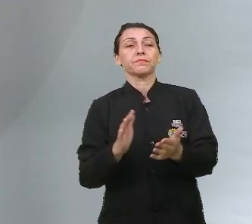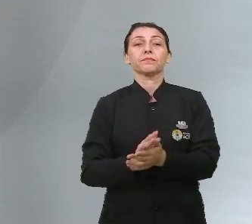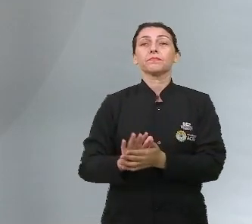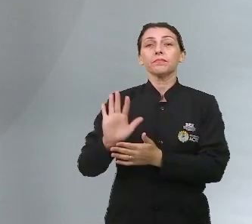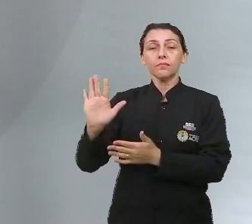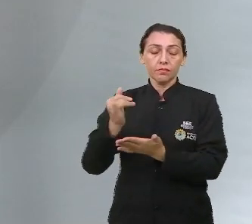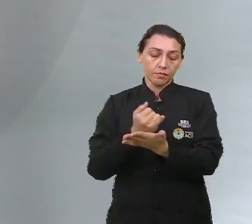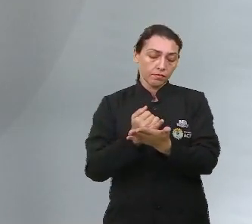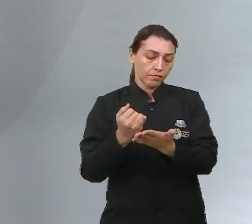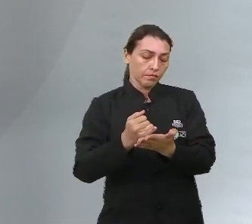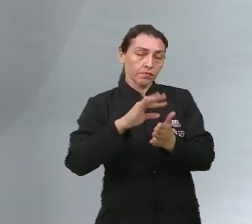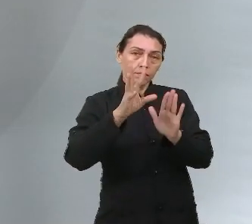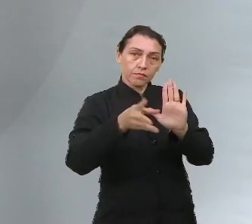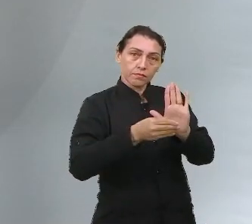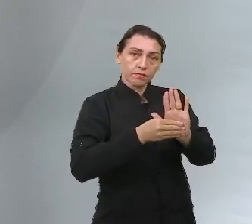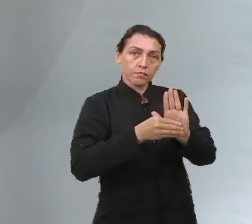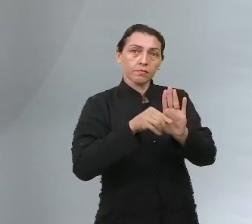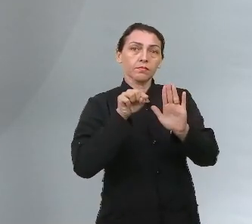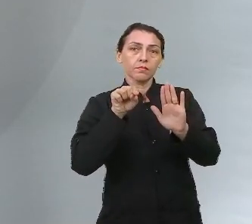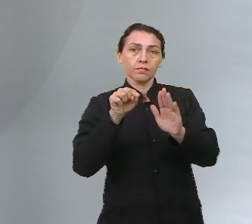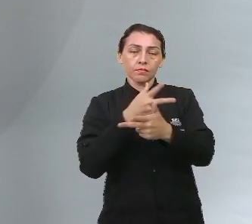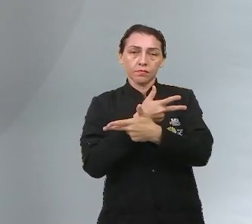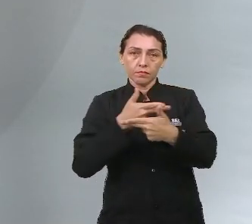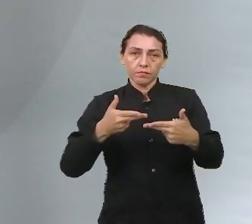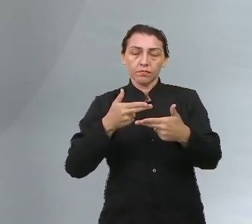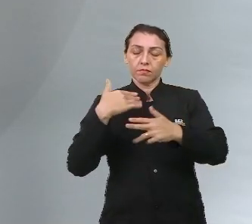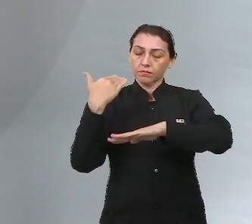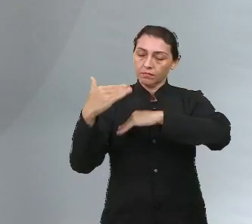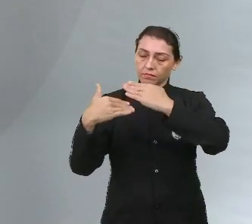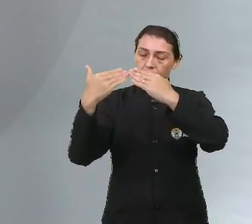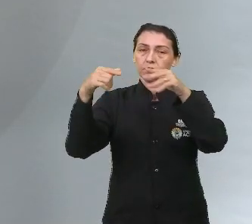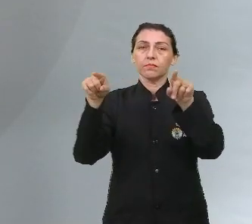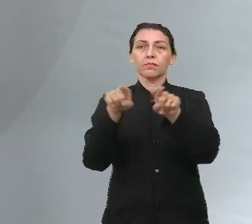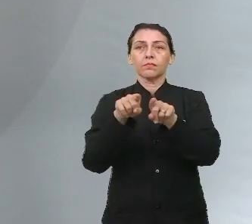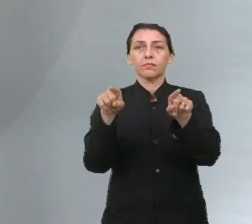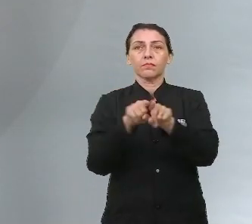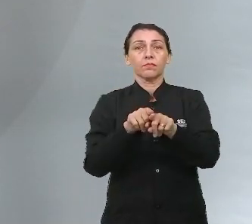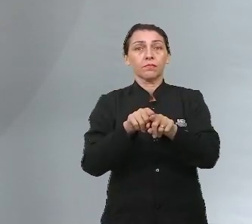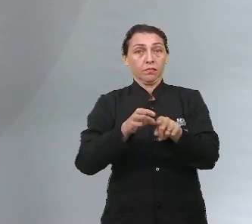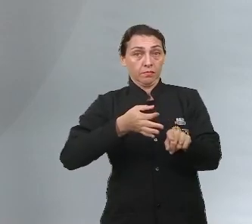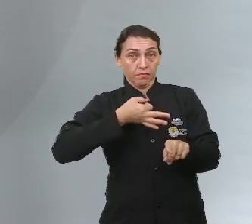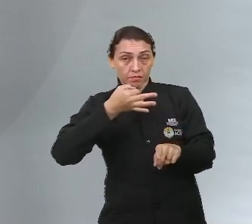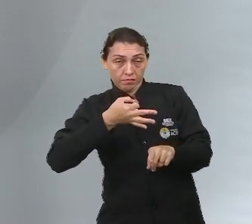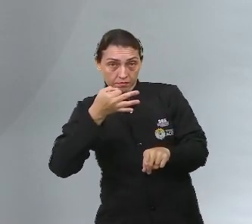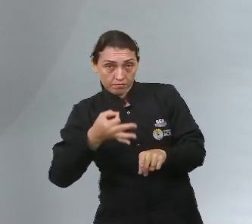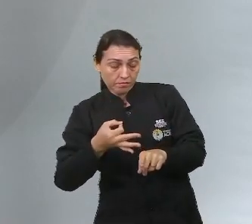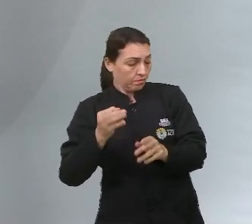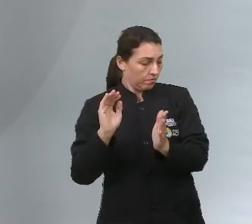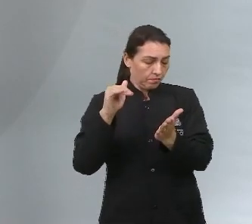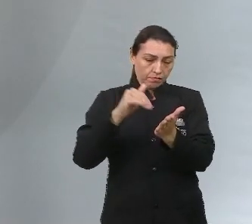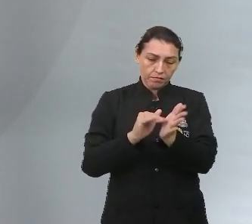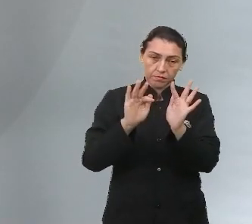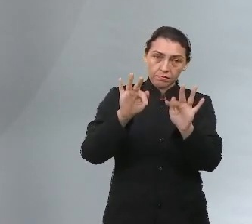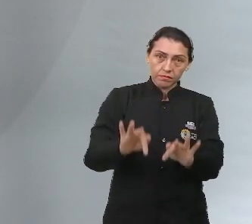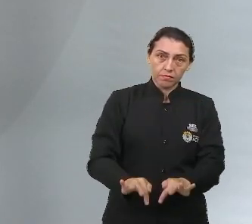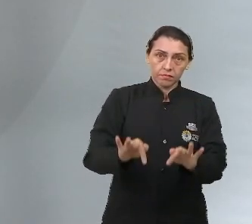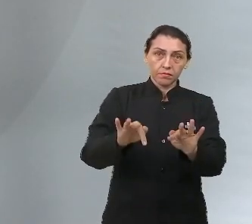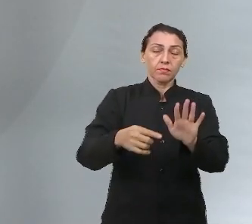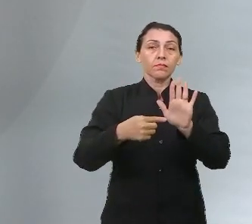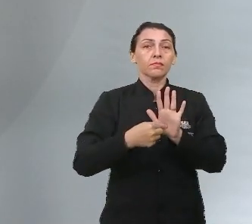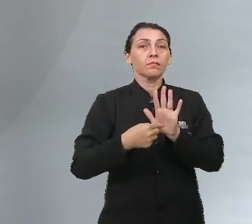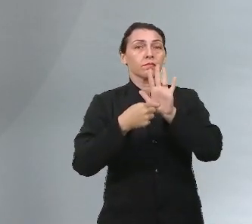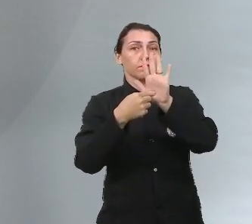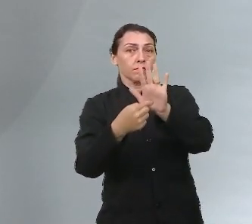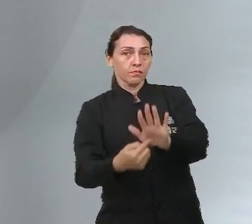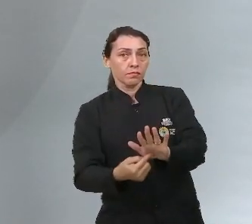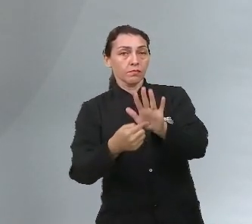lá na introdução você vai pontuar. Lá no desenvolvimento você vai discutir e na conclusão você vai